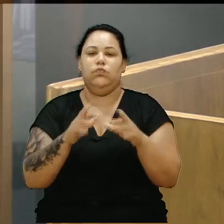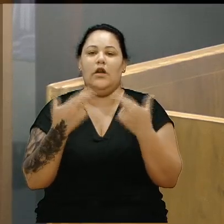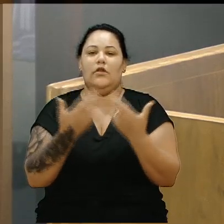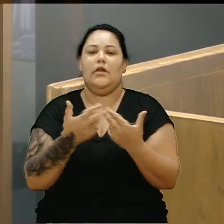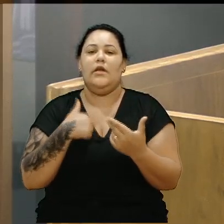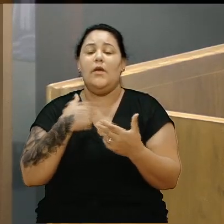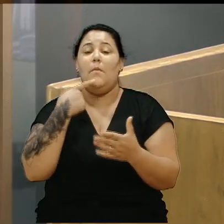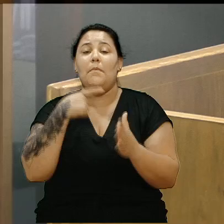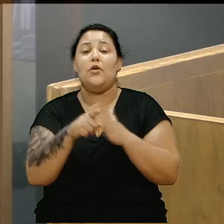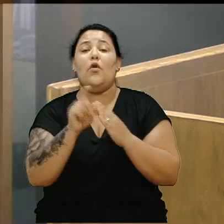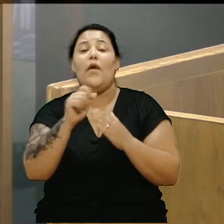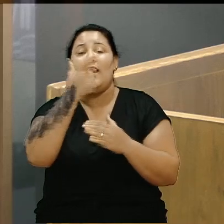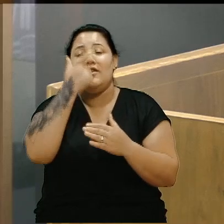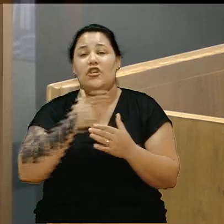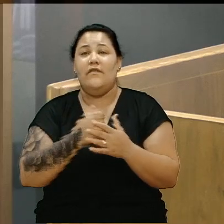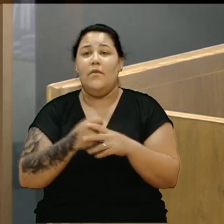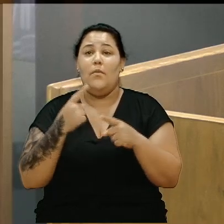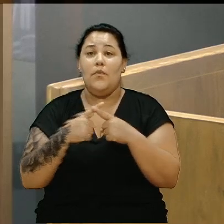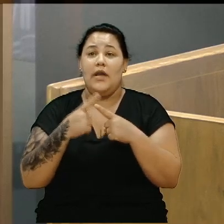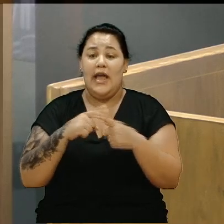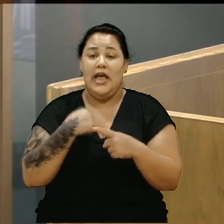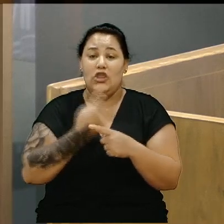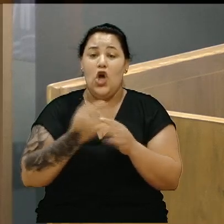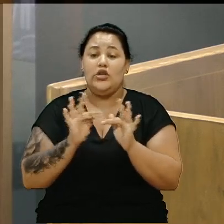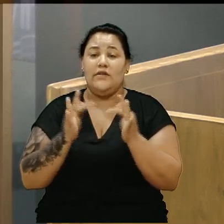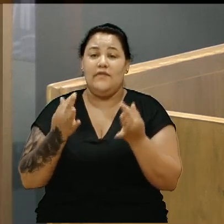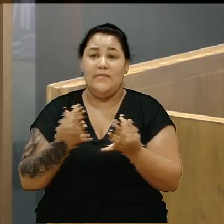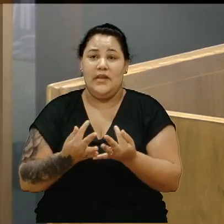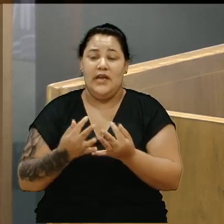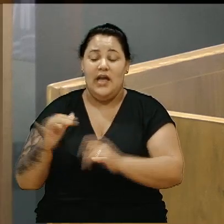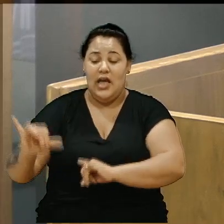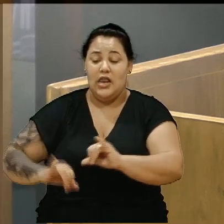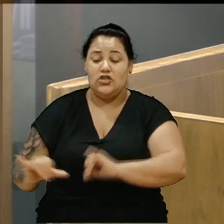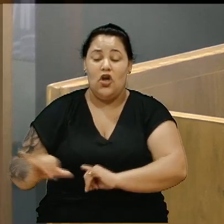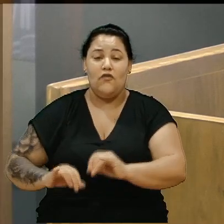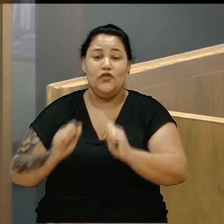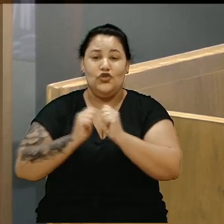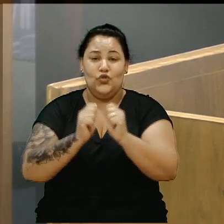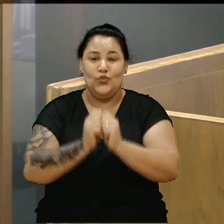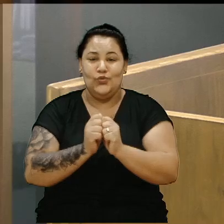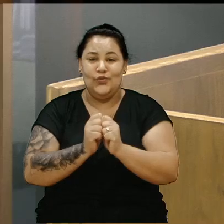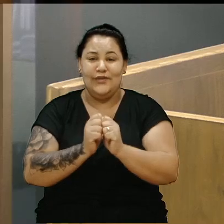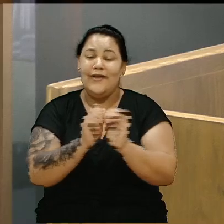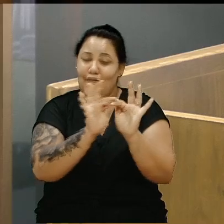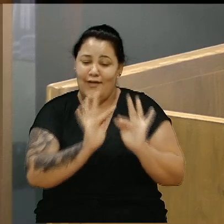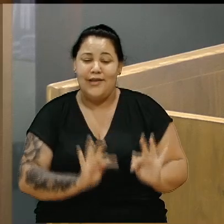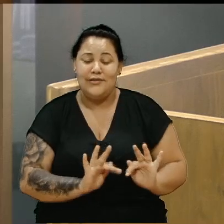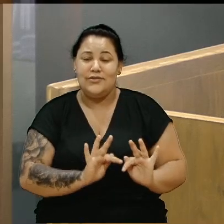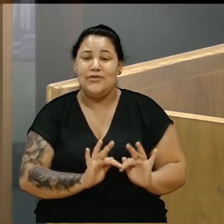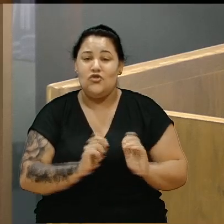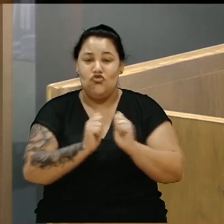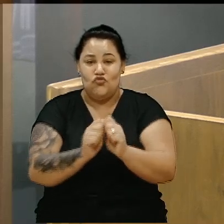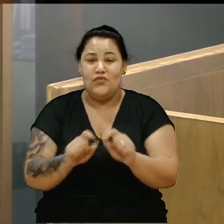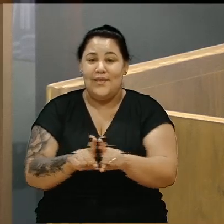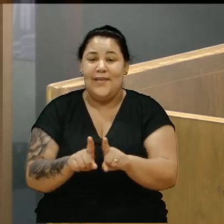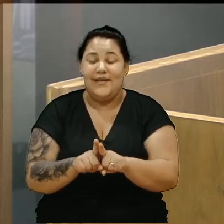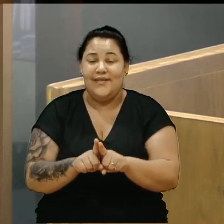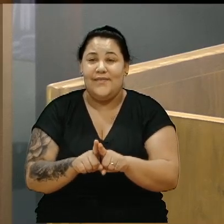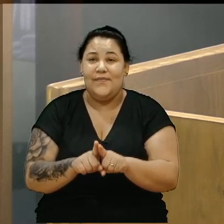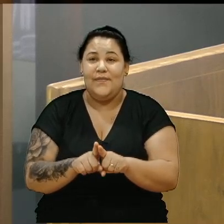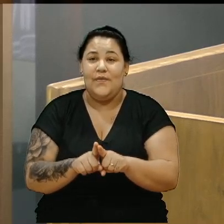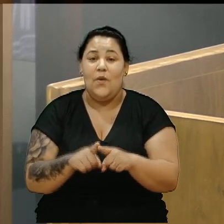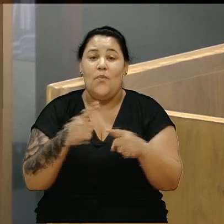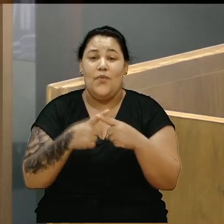isso? Porque a nossa família, ela sofre junto conosco e fica alegre junto conosco. Quando